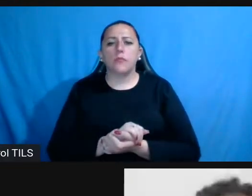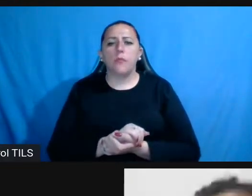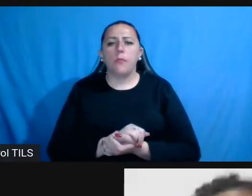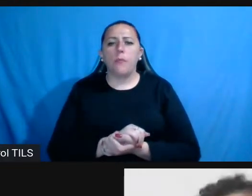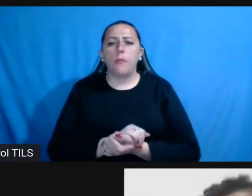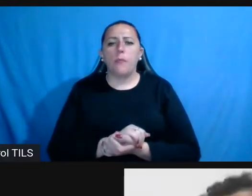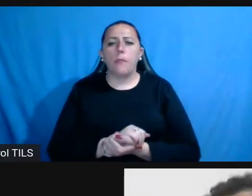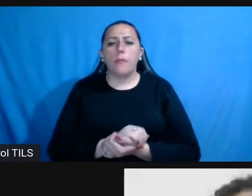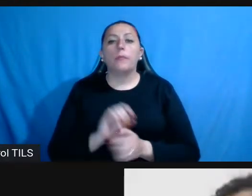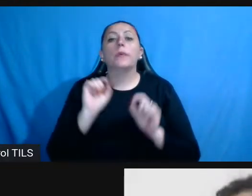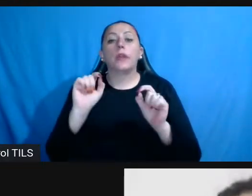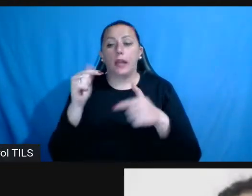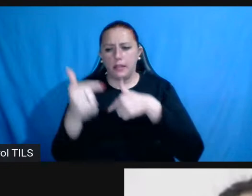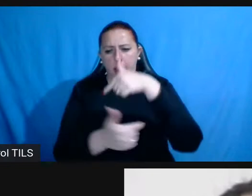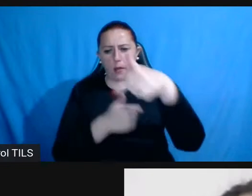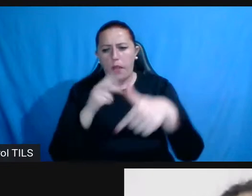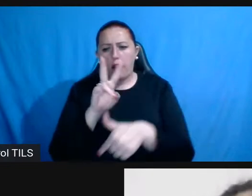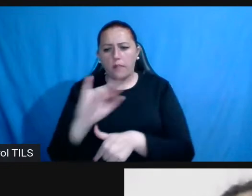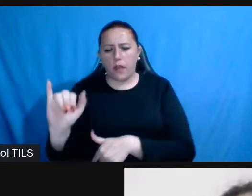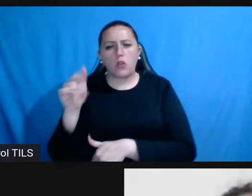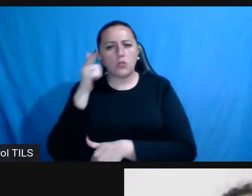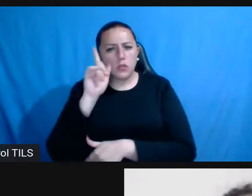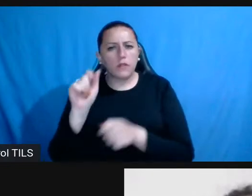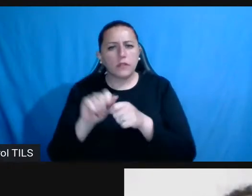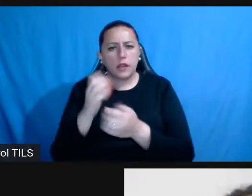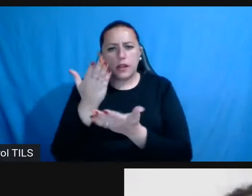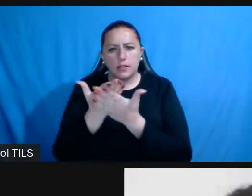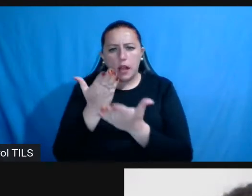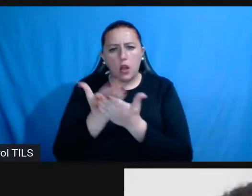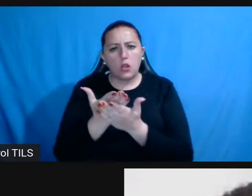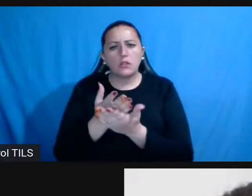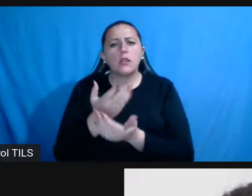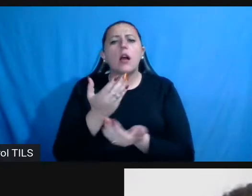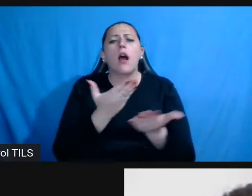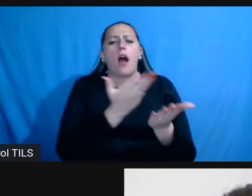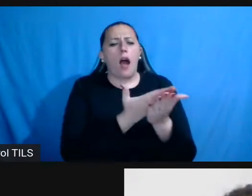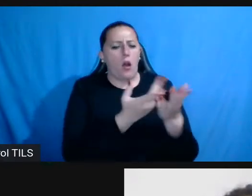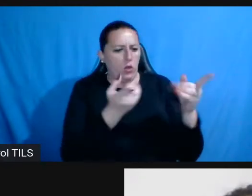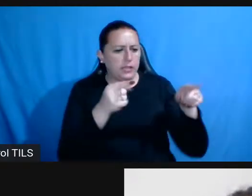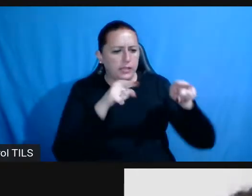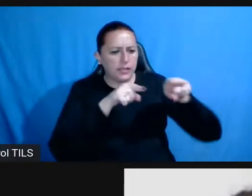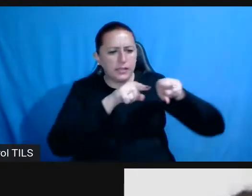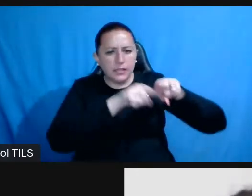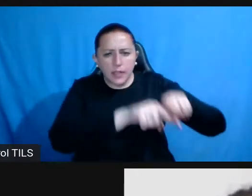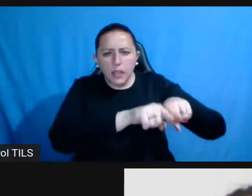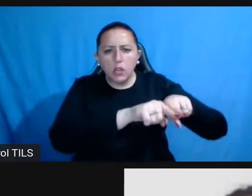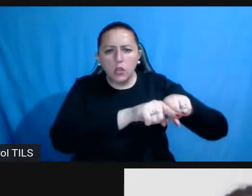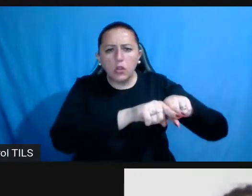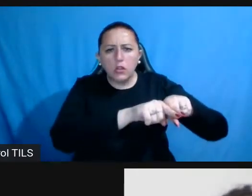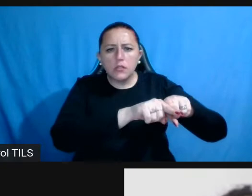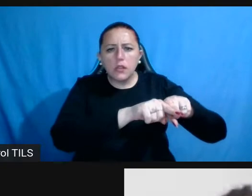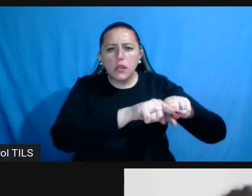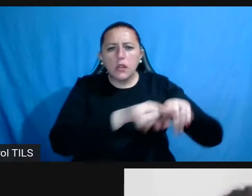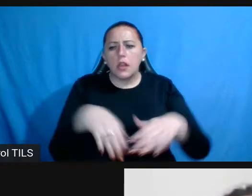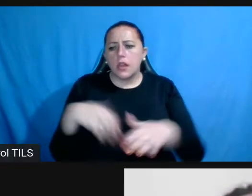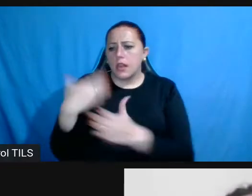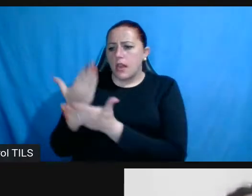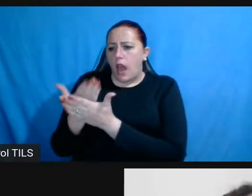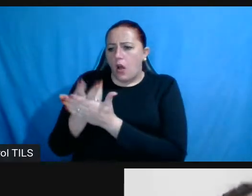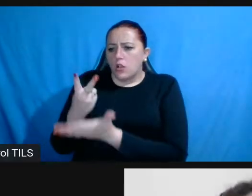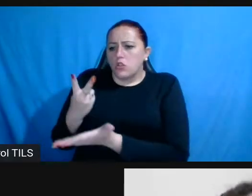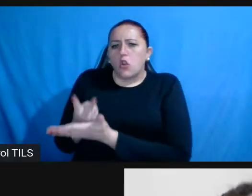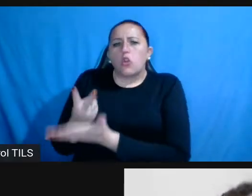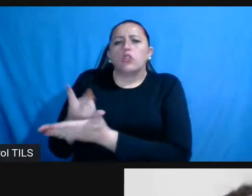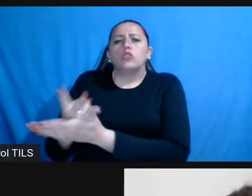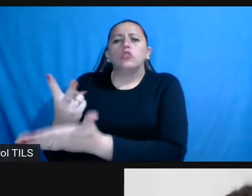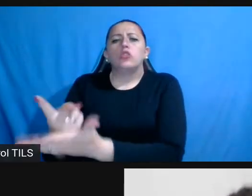Então, quem trabalha vai conseguir fazer as aulas? As aulas serão síncronas. E as aulas do contínuo